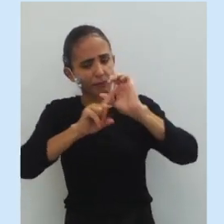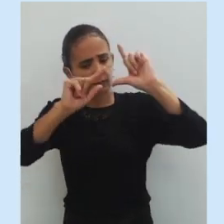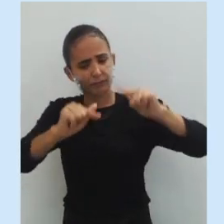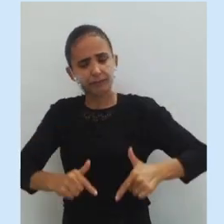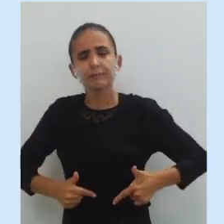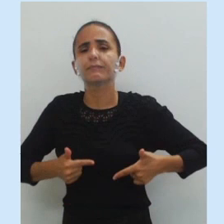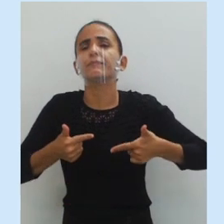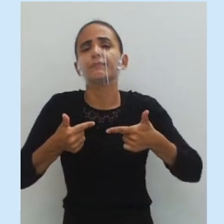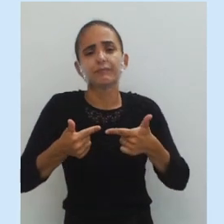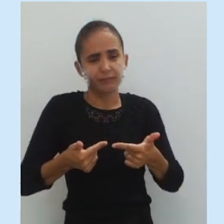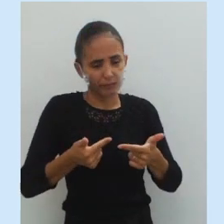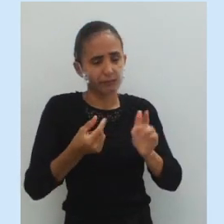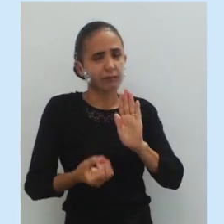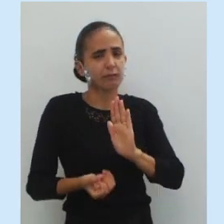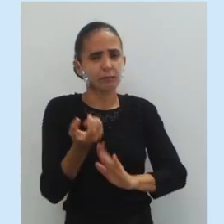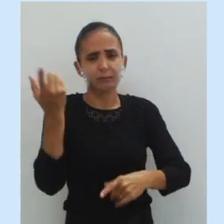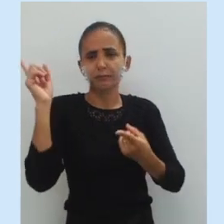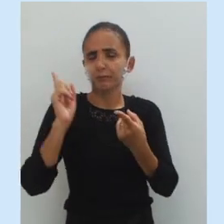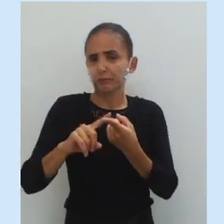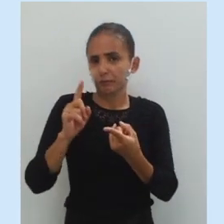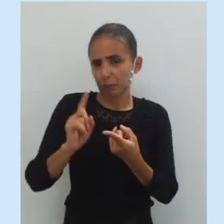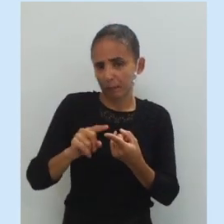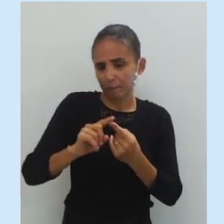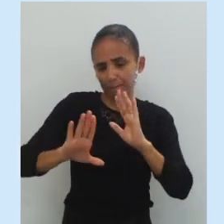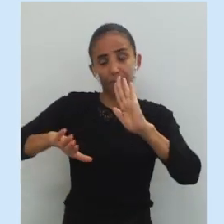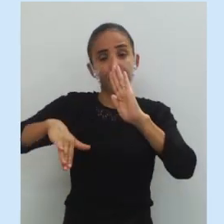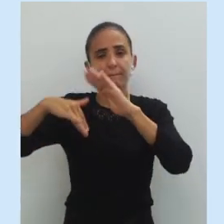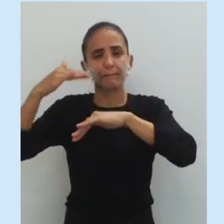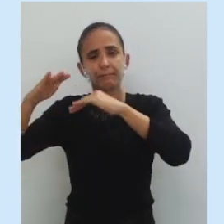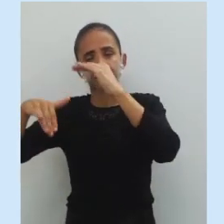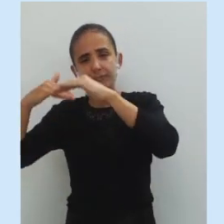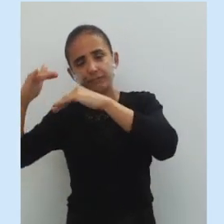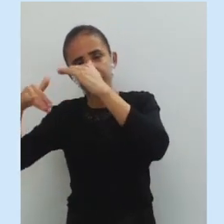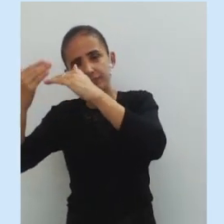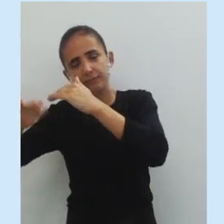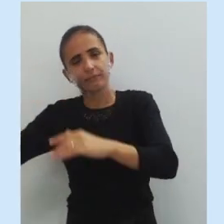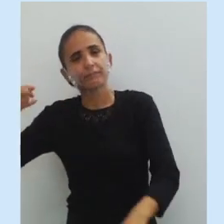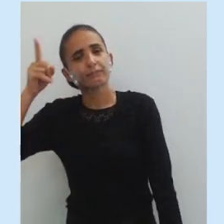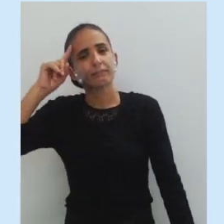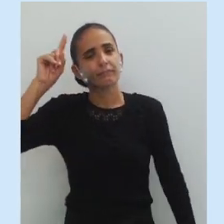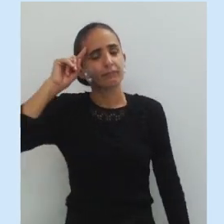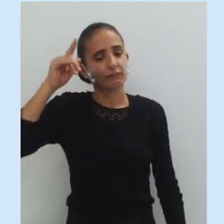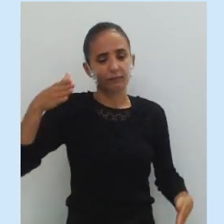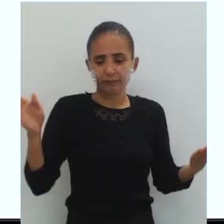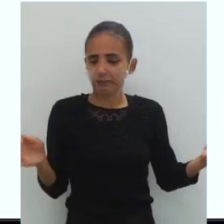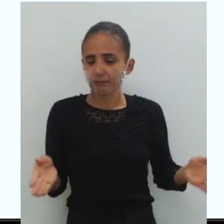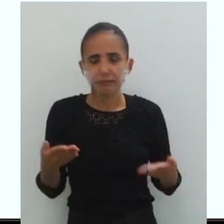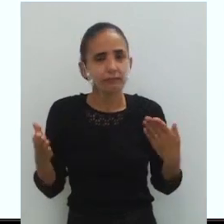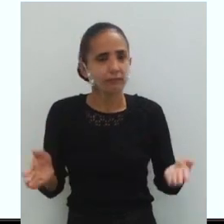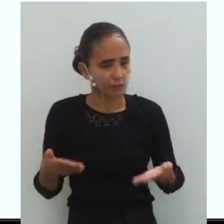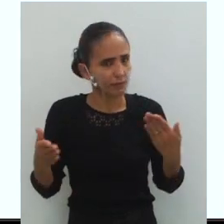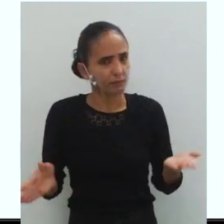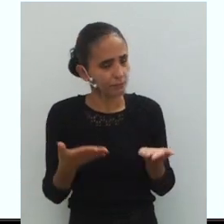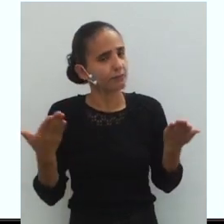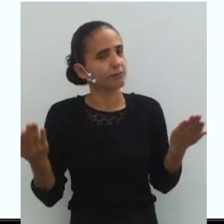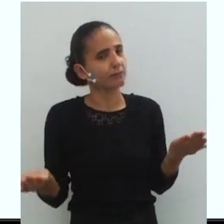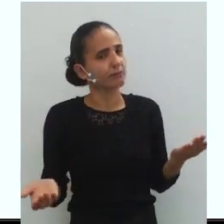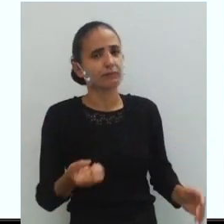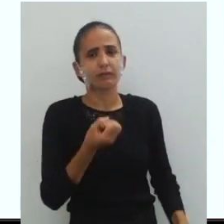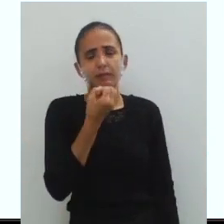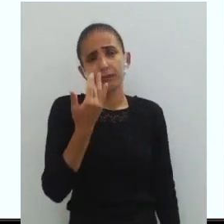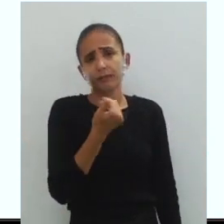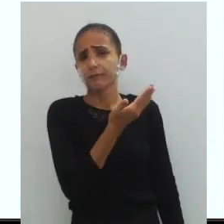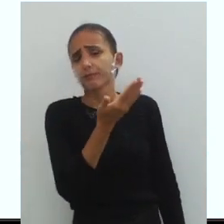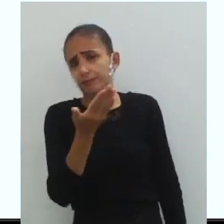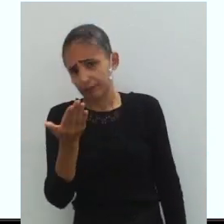desafios. A criatividade também pode ser aumentada e estimulada. Bom, então,